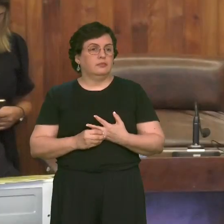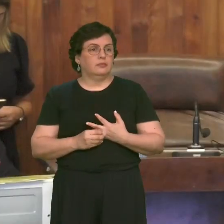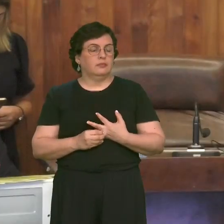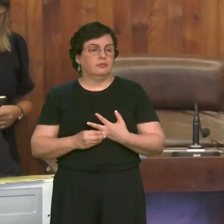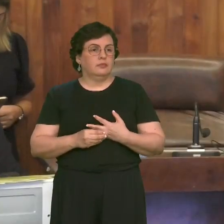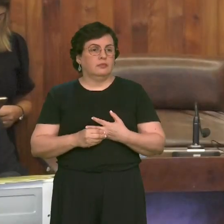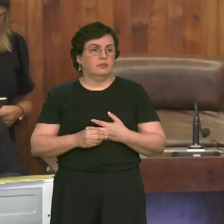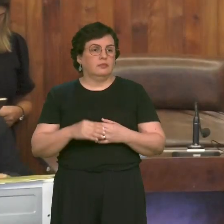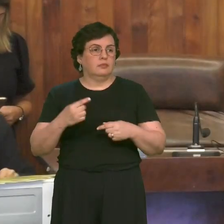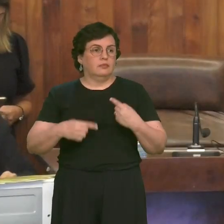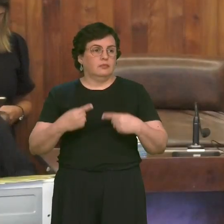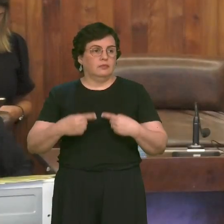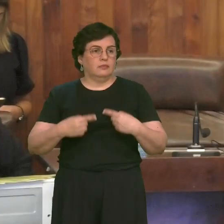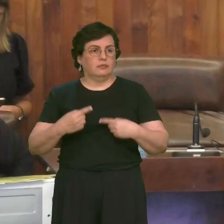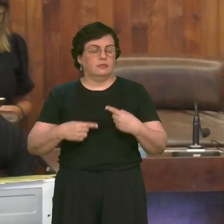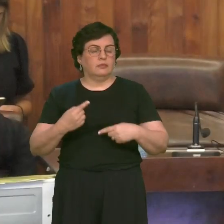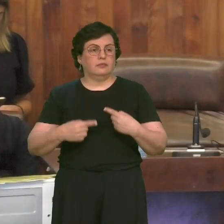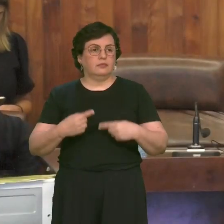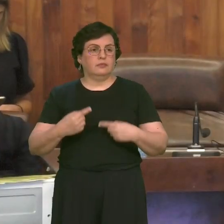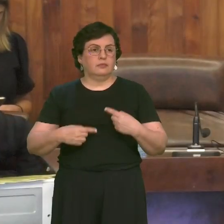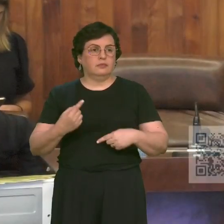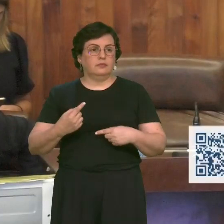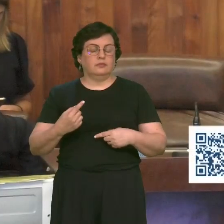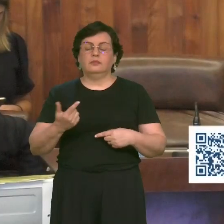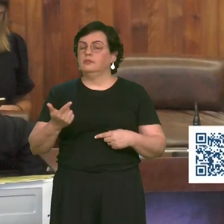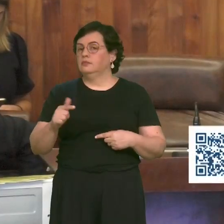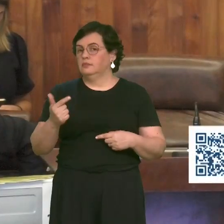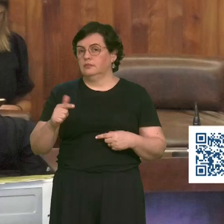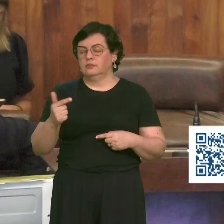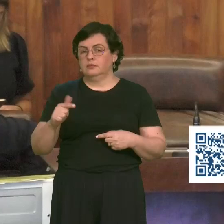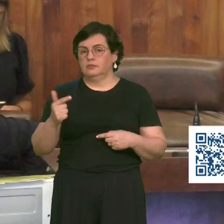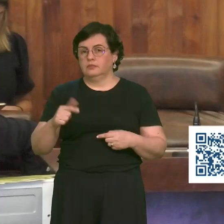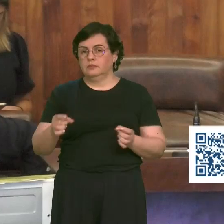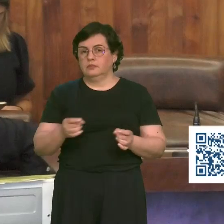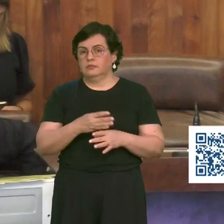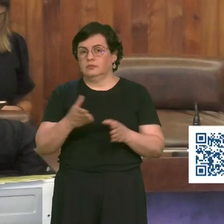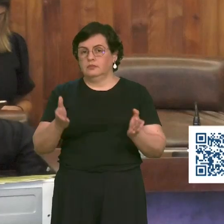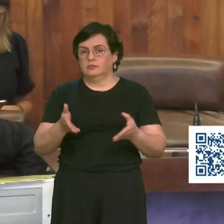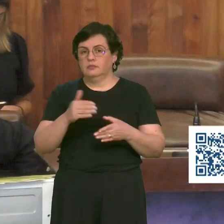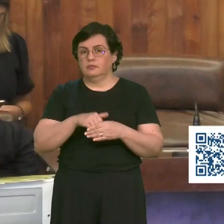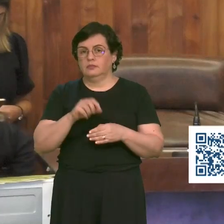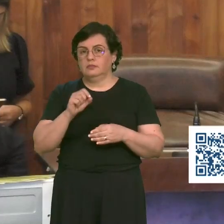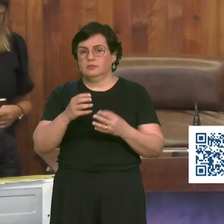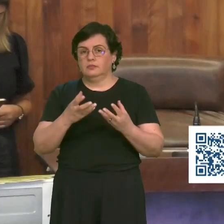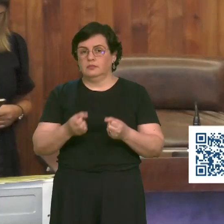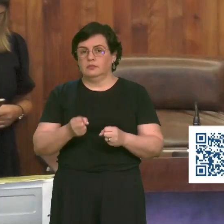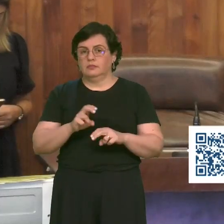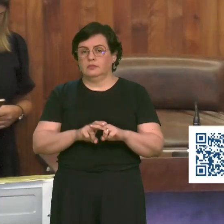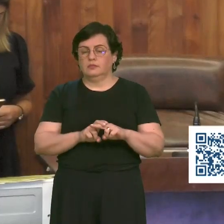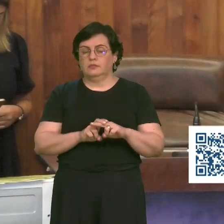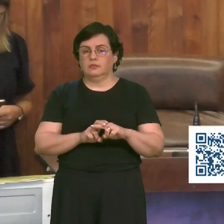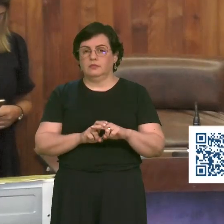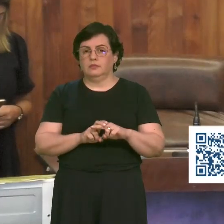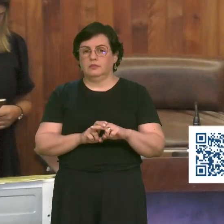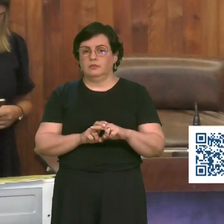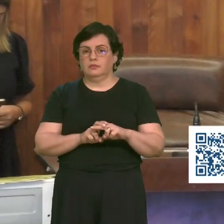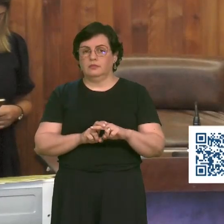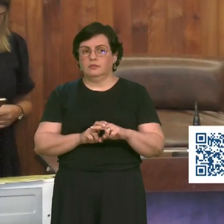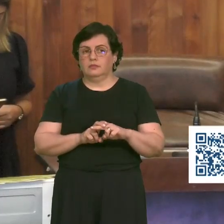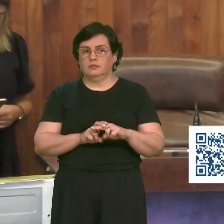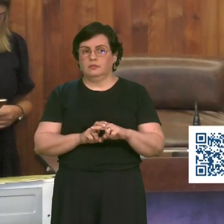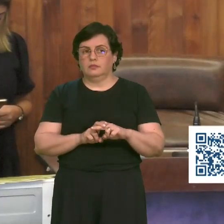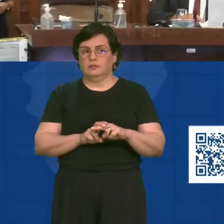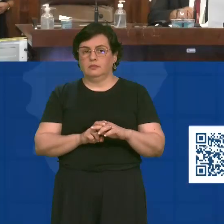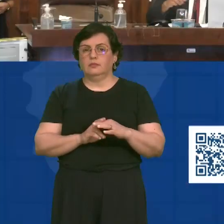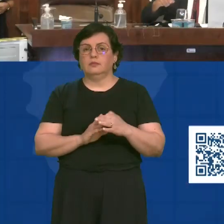em discussão requerimento não havendo vereadores inscritos coloquem votação requerimento vereadores que tiverem